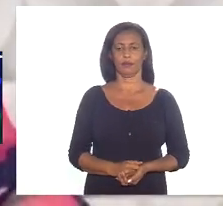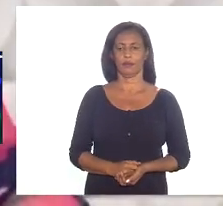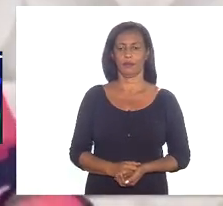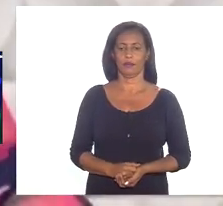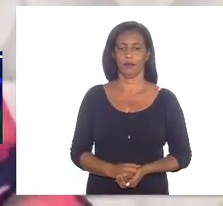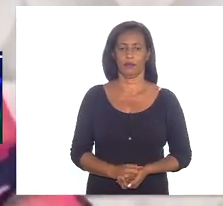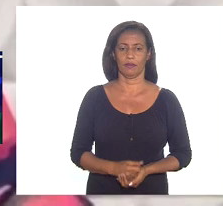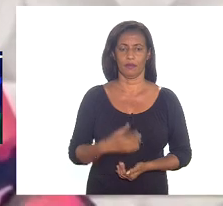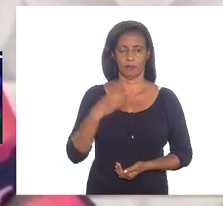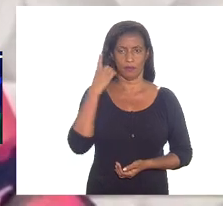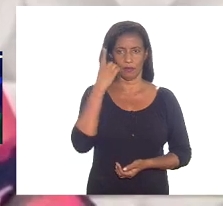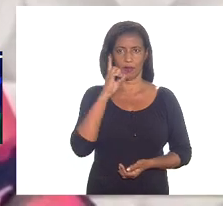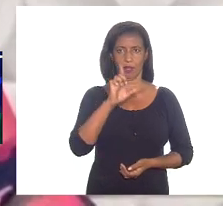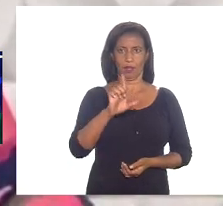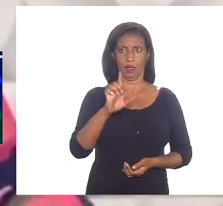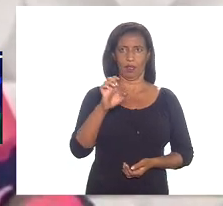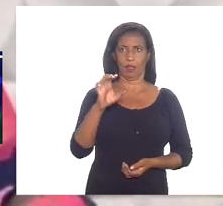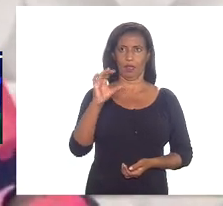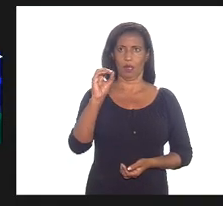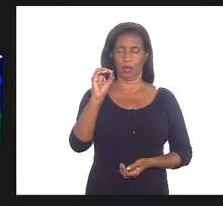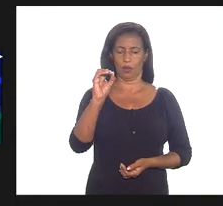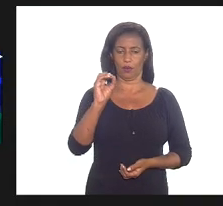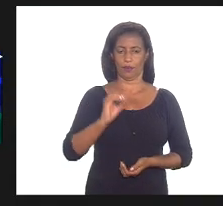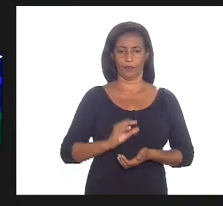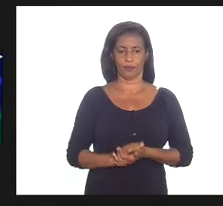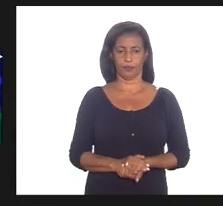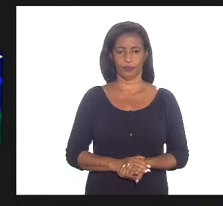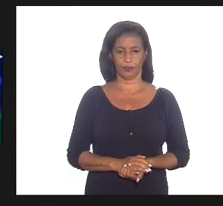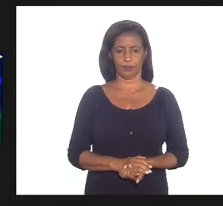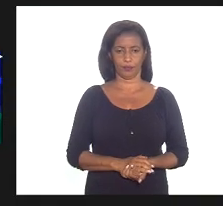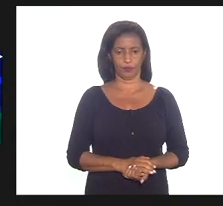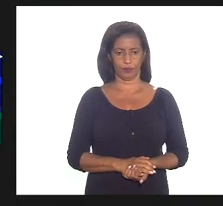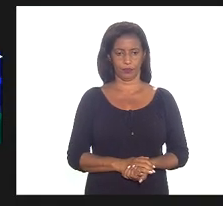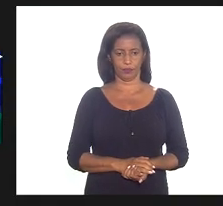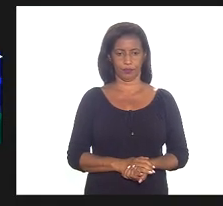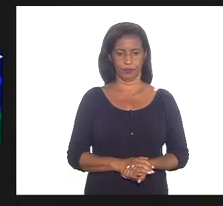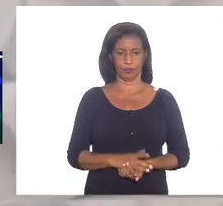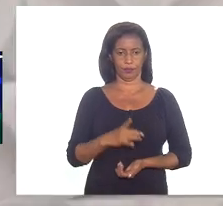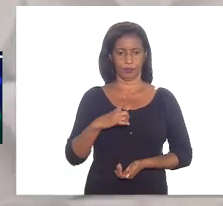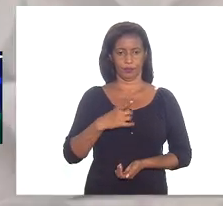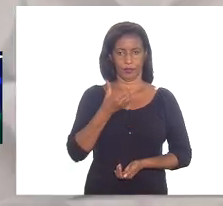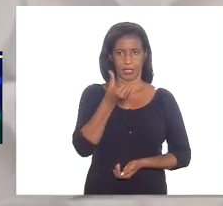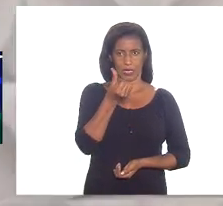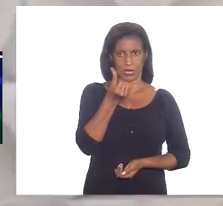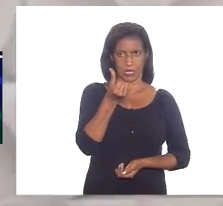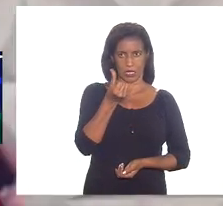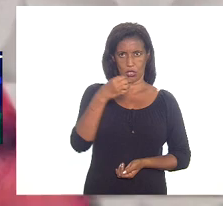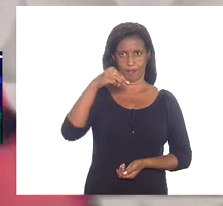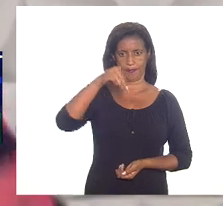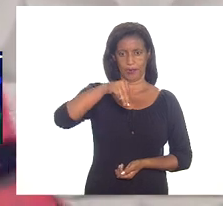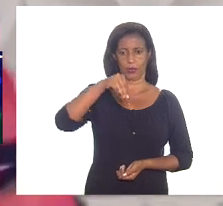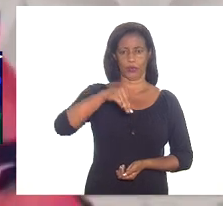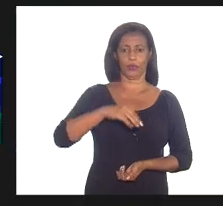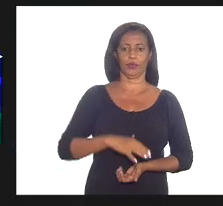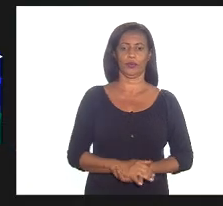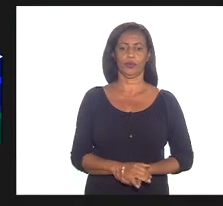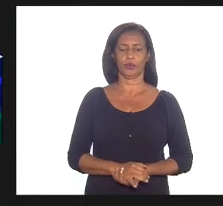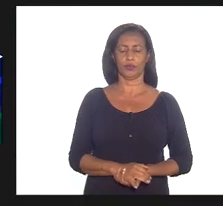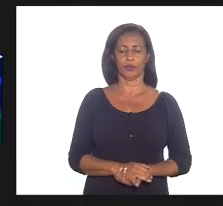Souza deputado Léo Vieira e pintado Léo Vieira vossa excelência tem seis minutos